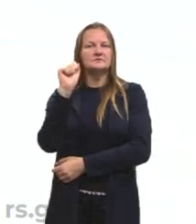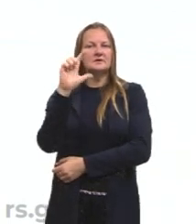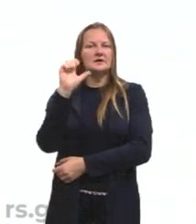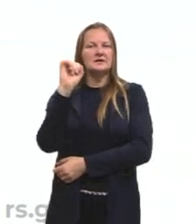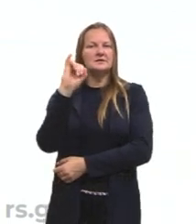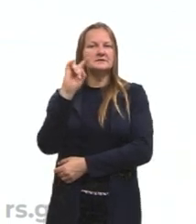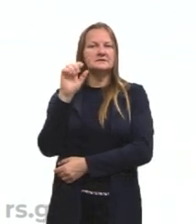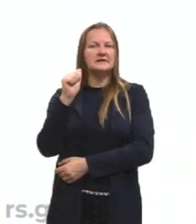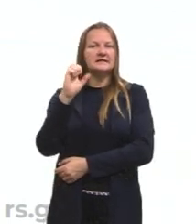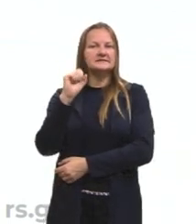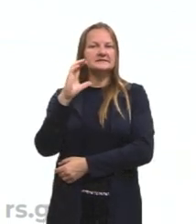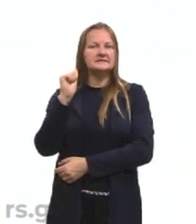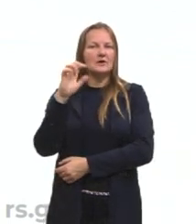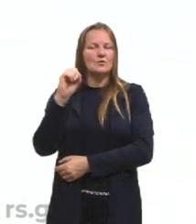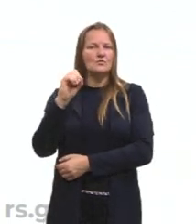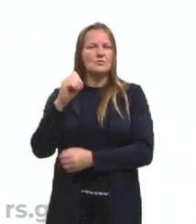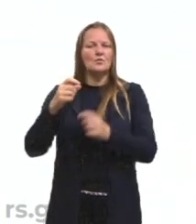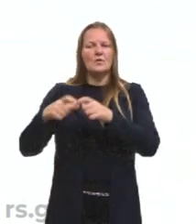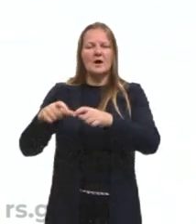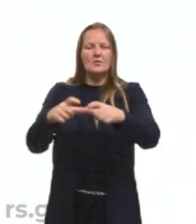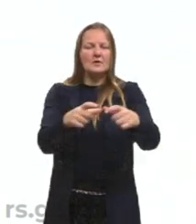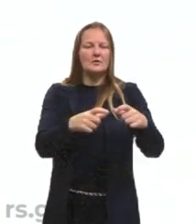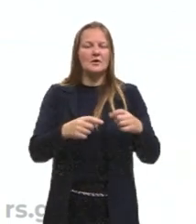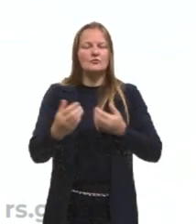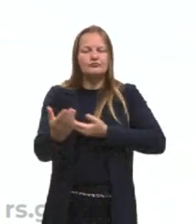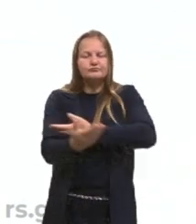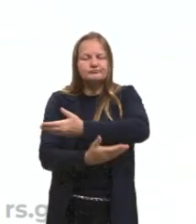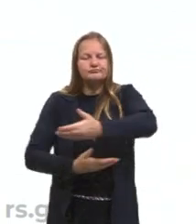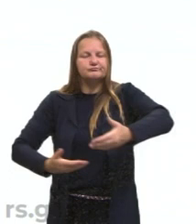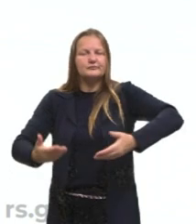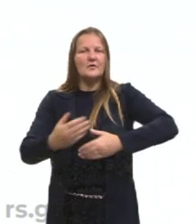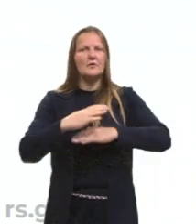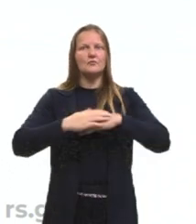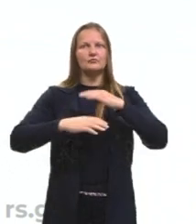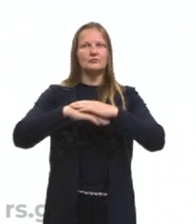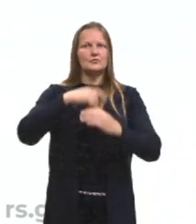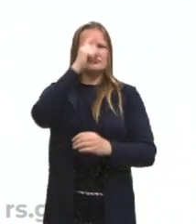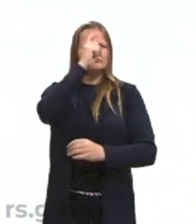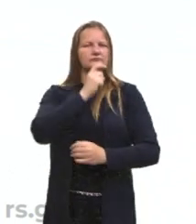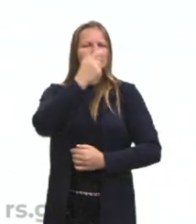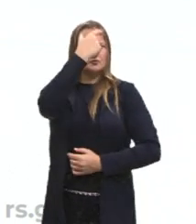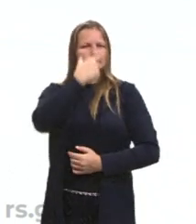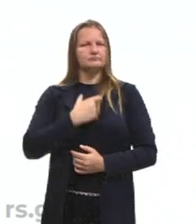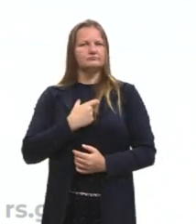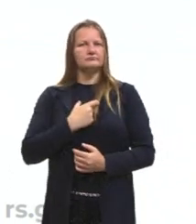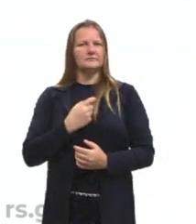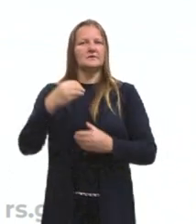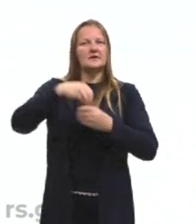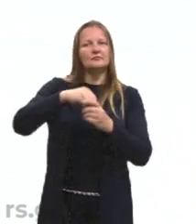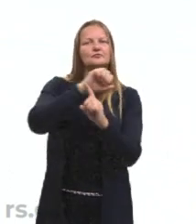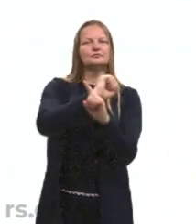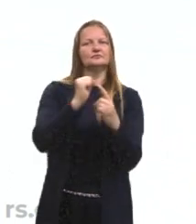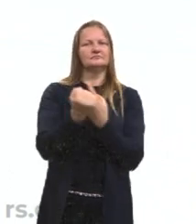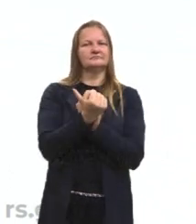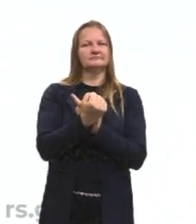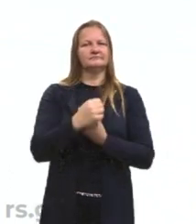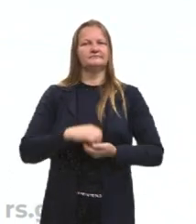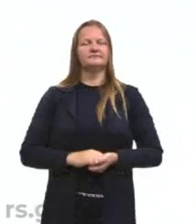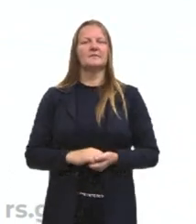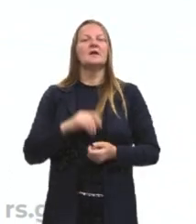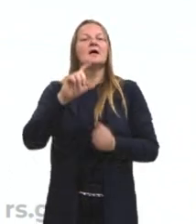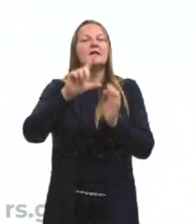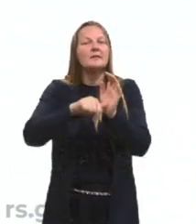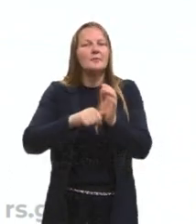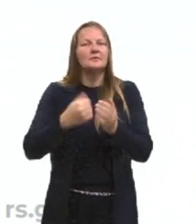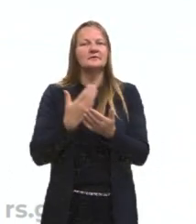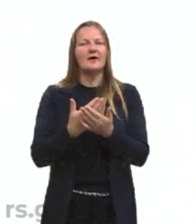constituindo e vai nos influenciando como indivíduos como grupo social em nossa sociedade por fim ao número 5